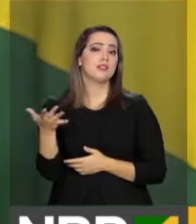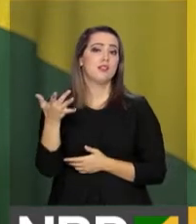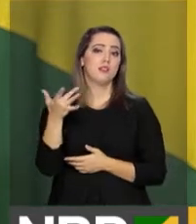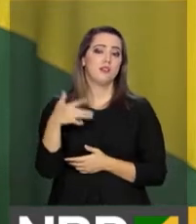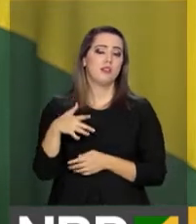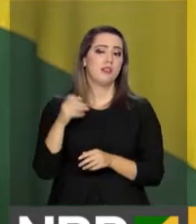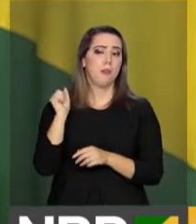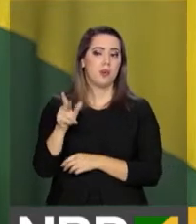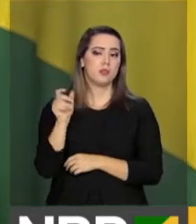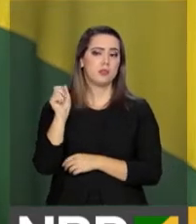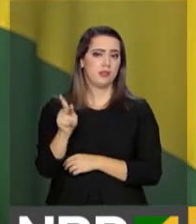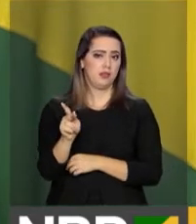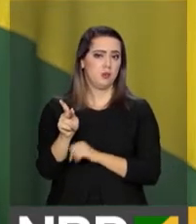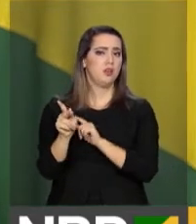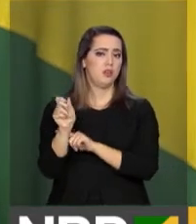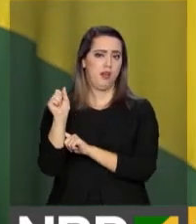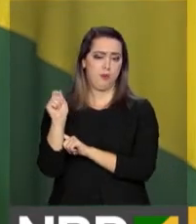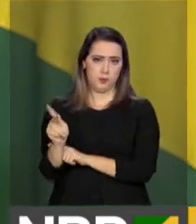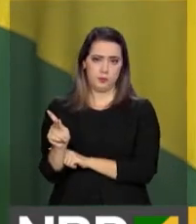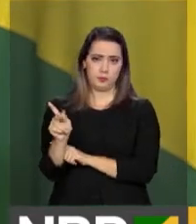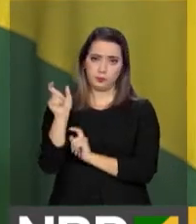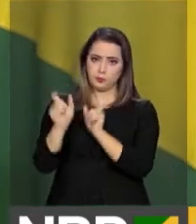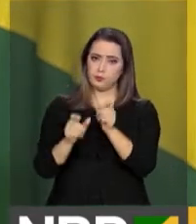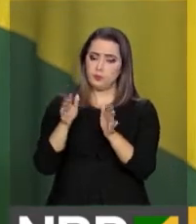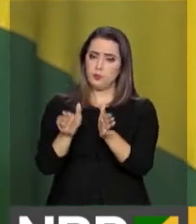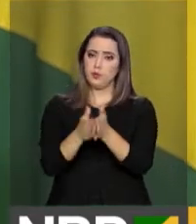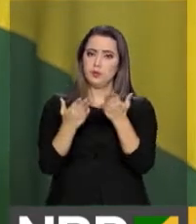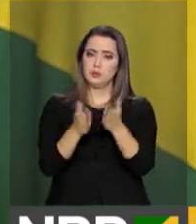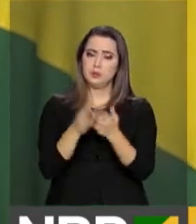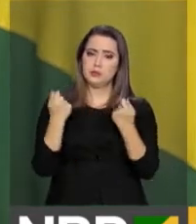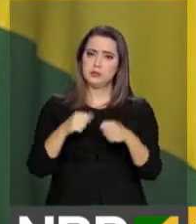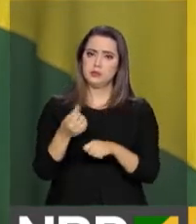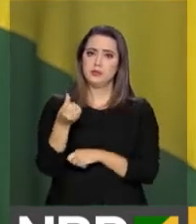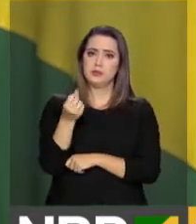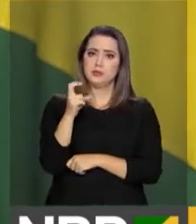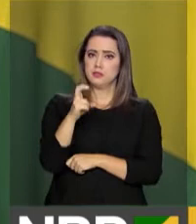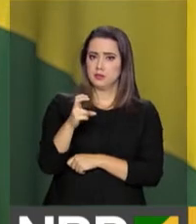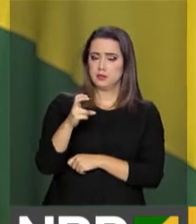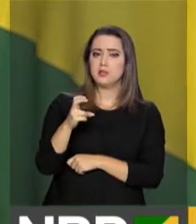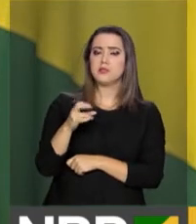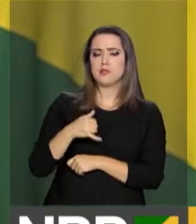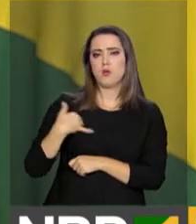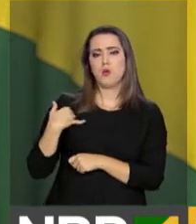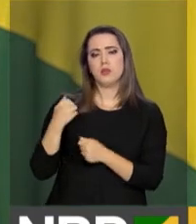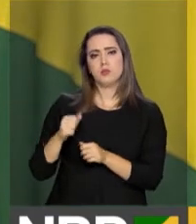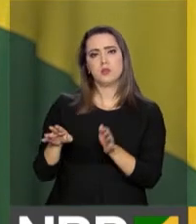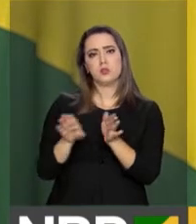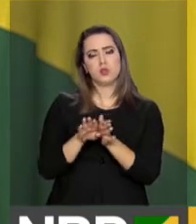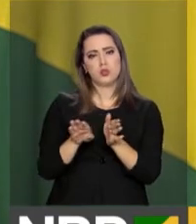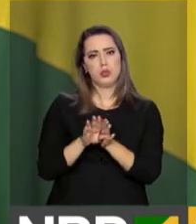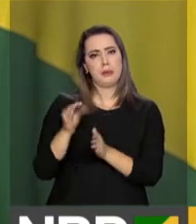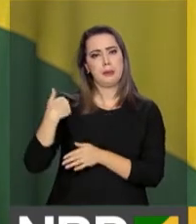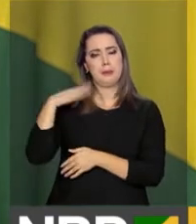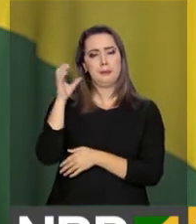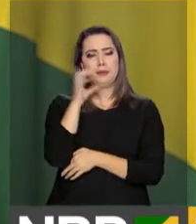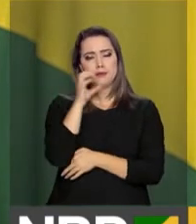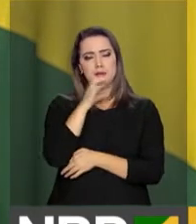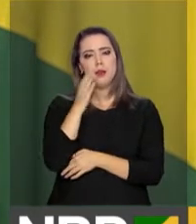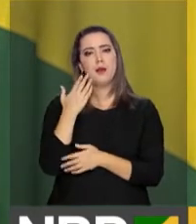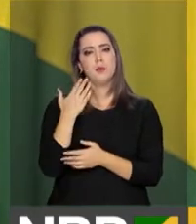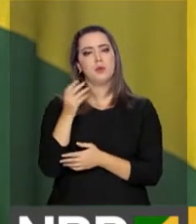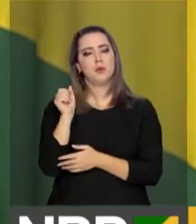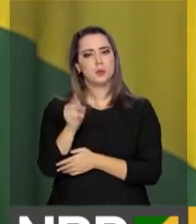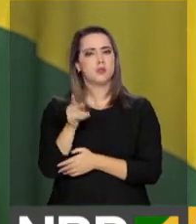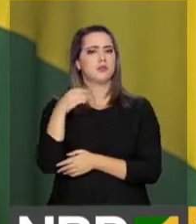que mais pobres são obrigados a chegar aos 65 talvez possa aposentar em um prazo ainda mais curto